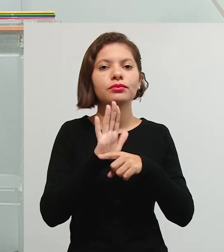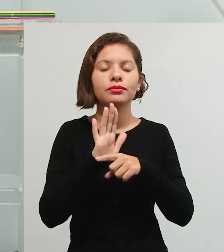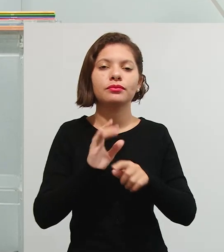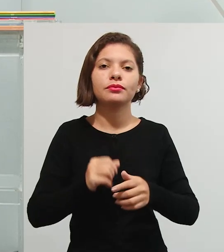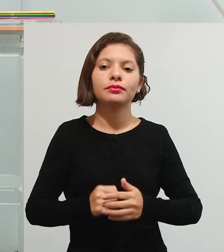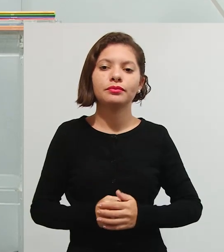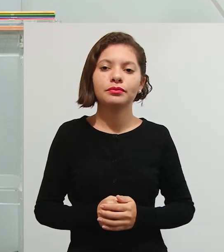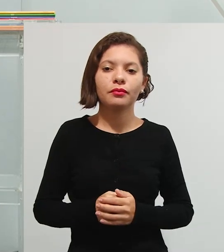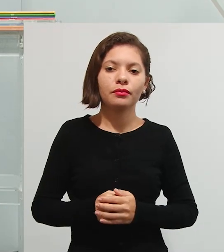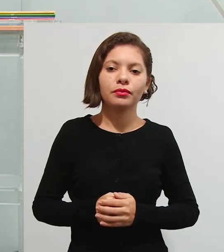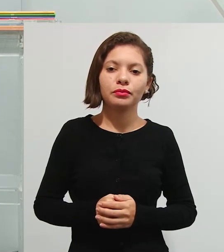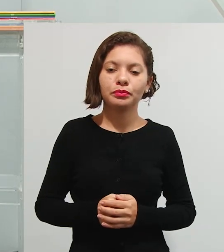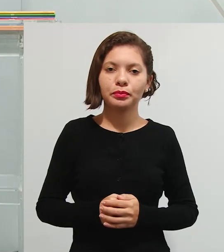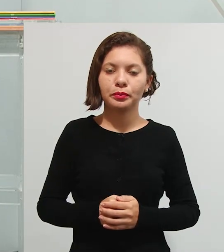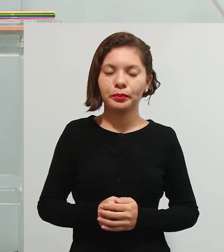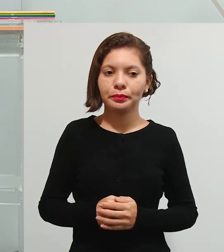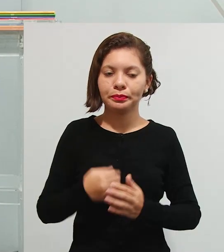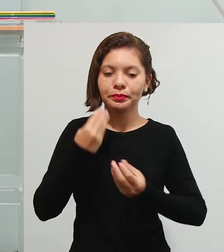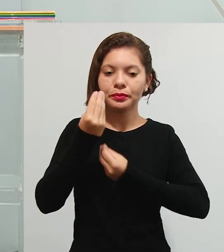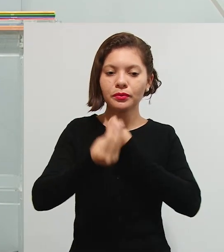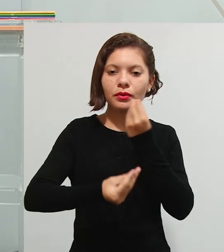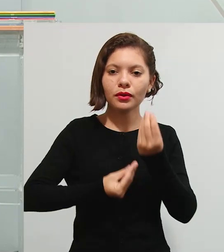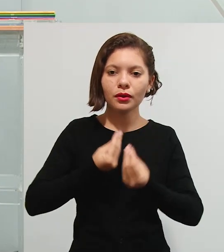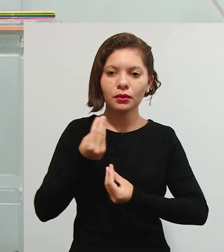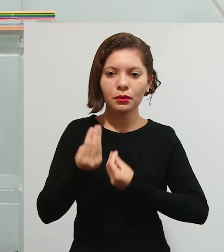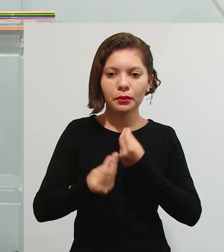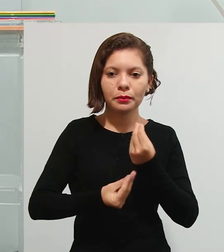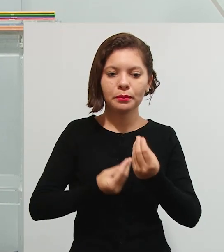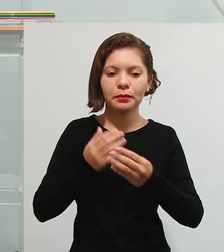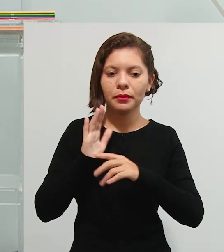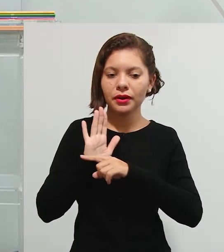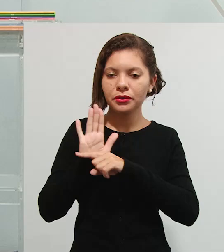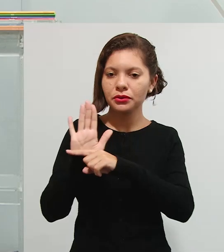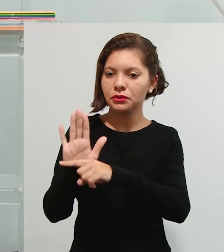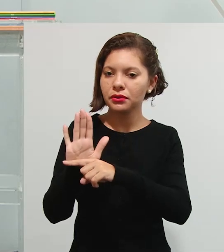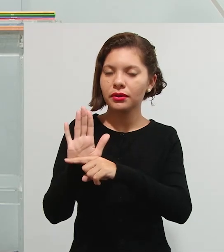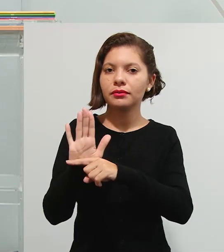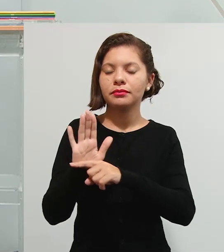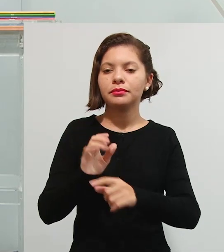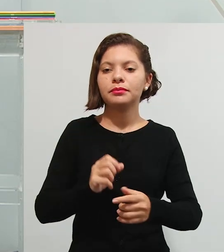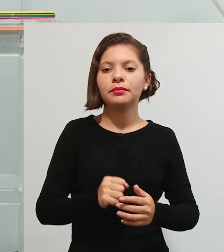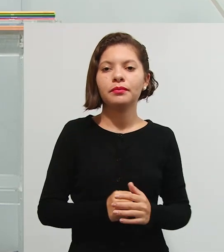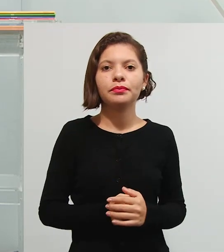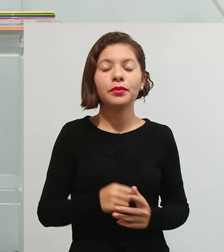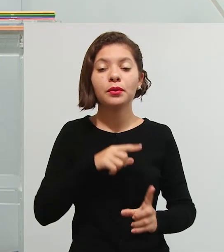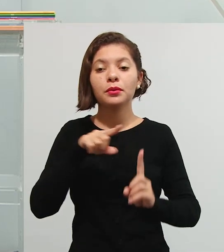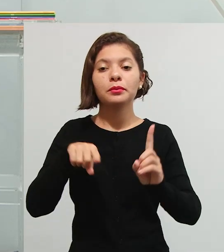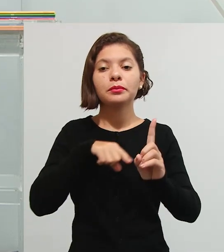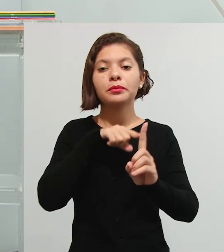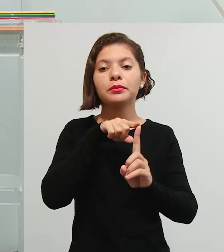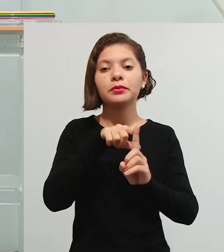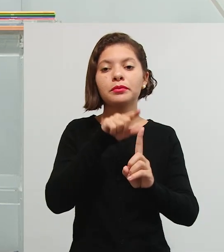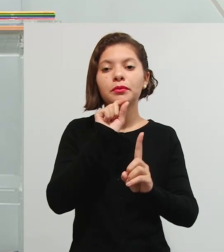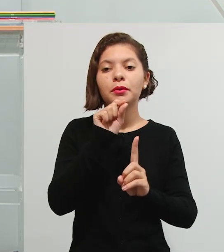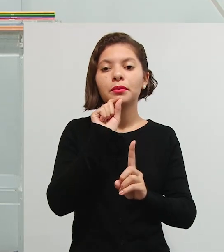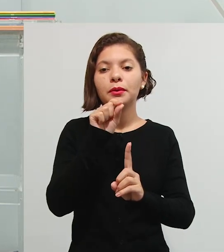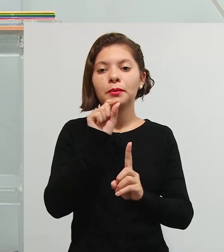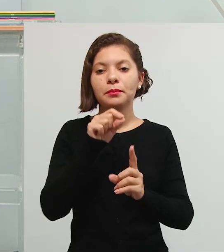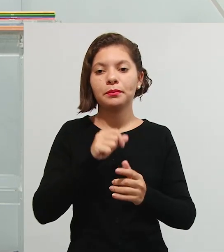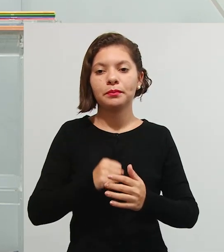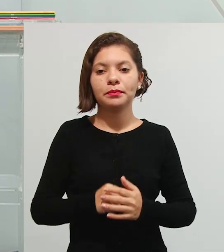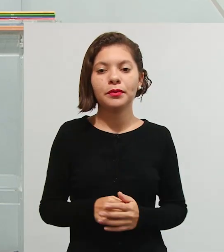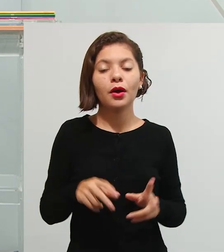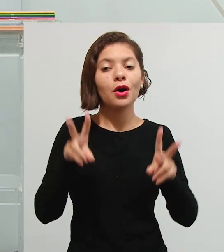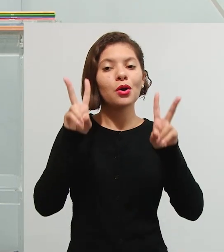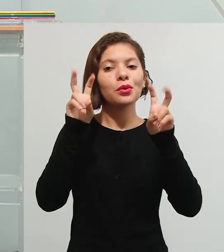avaliações, de modo mais personalizado, porque a intenção é atender especificamente